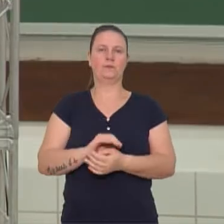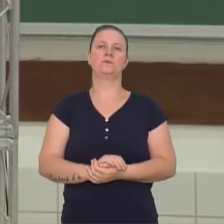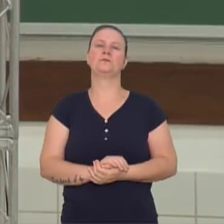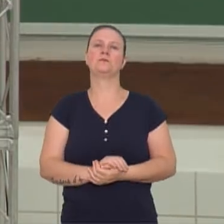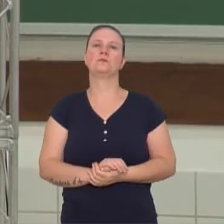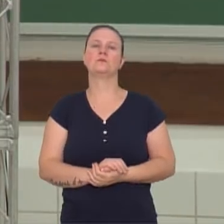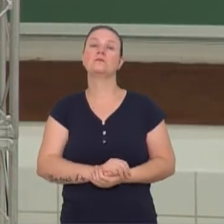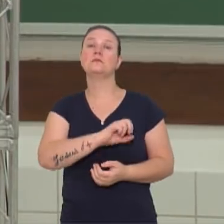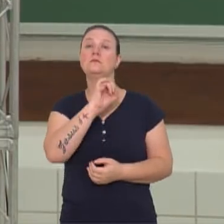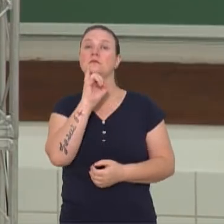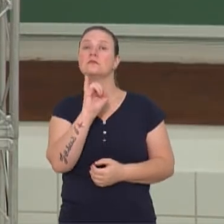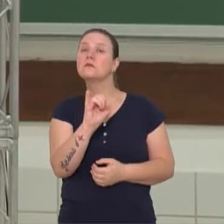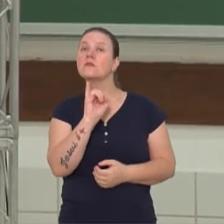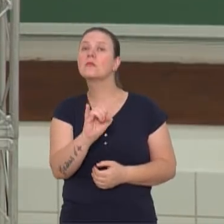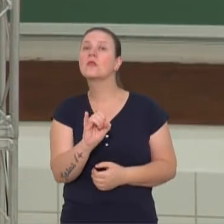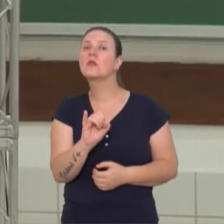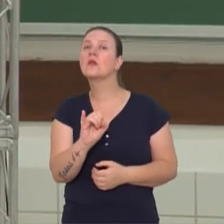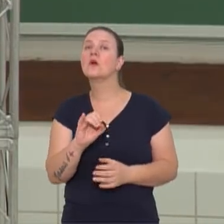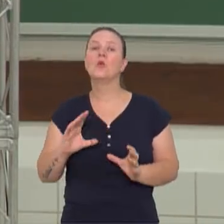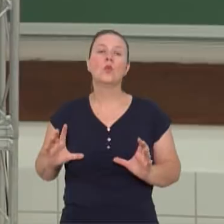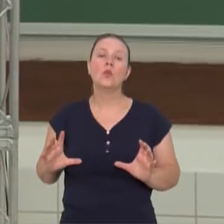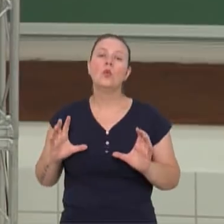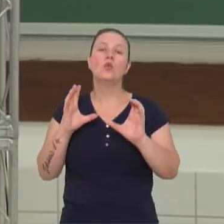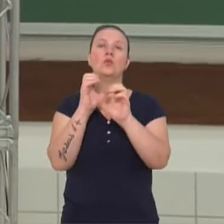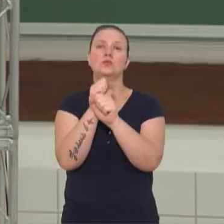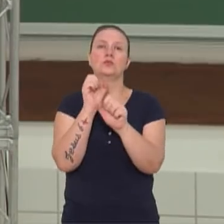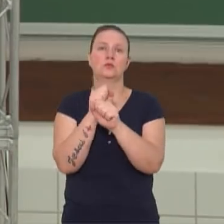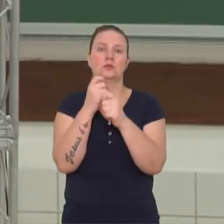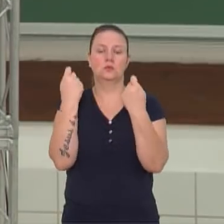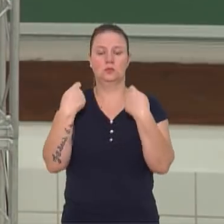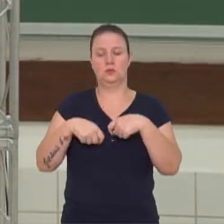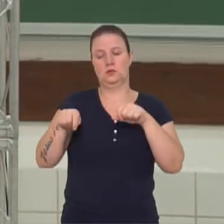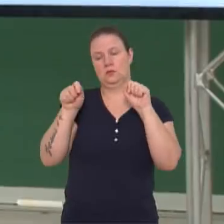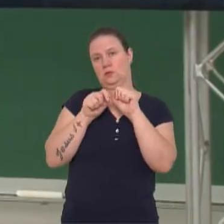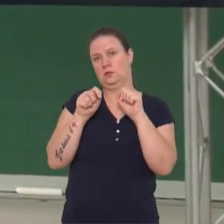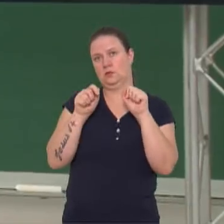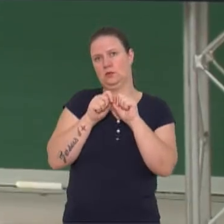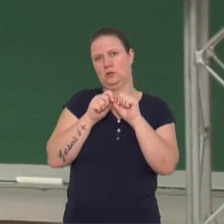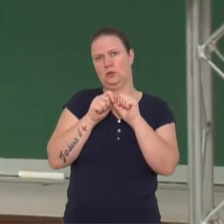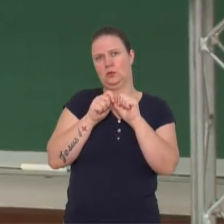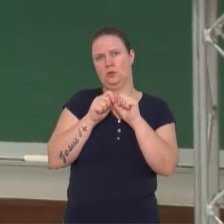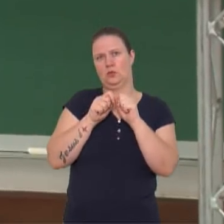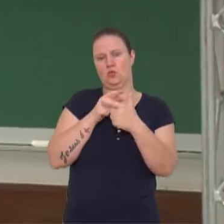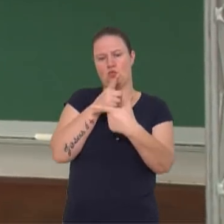Se é o perímetro, eu vou ter que fazer o contorno. Então, eu vou somar